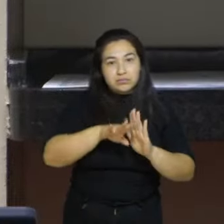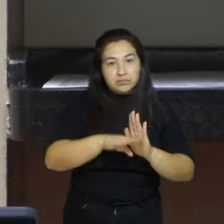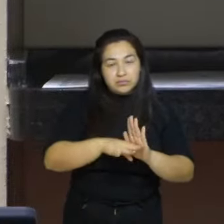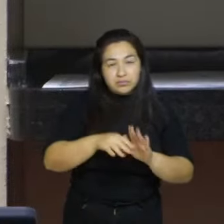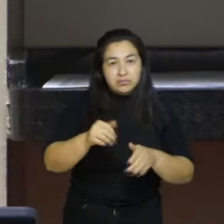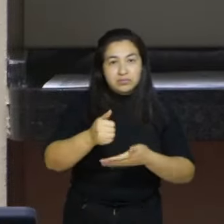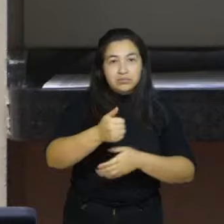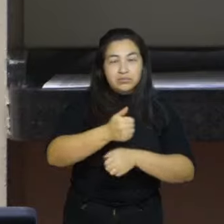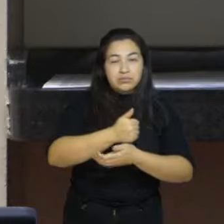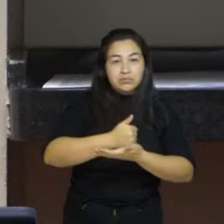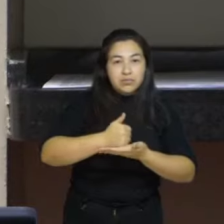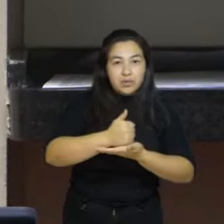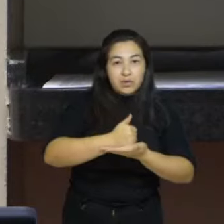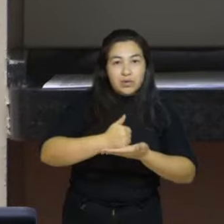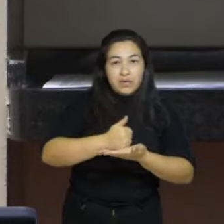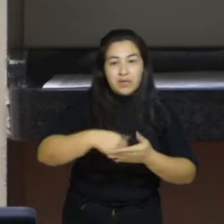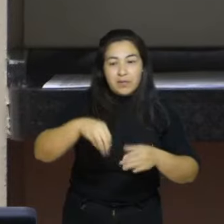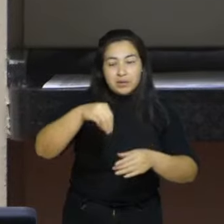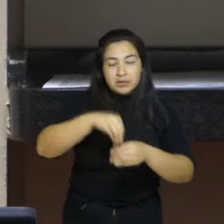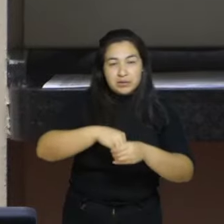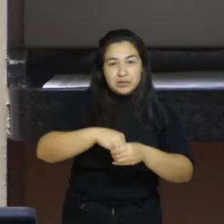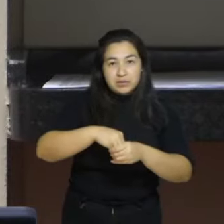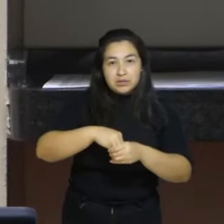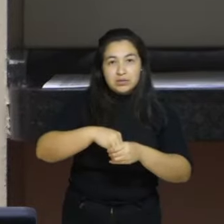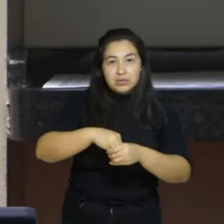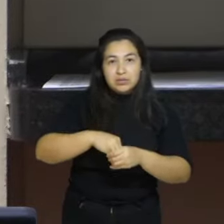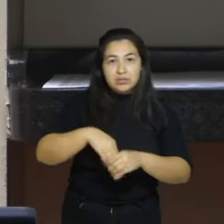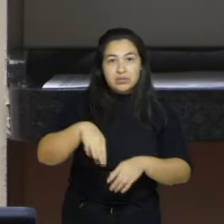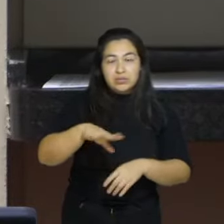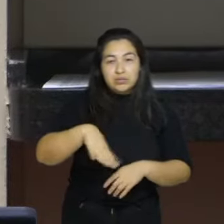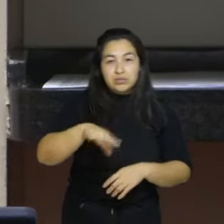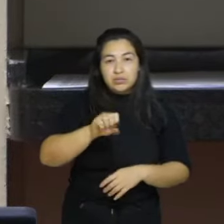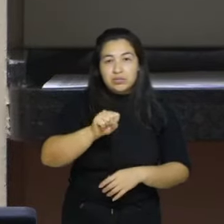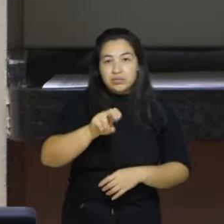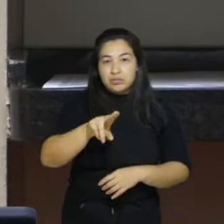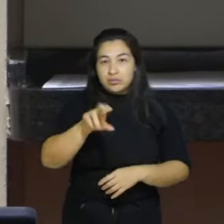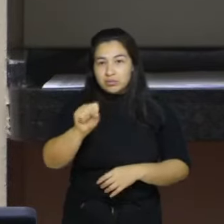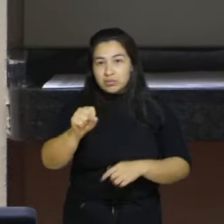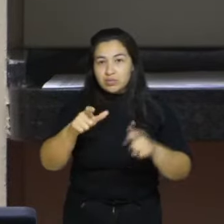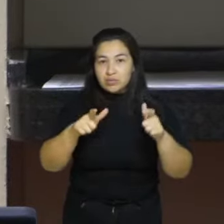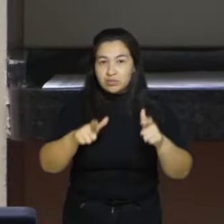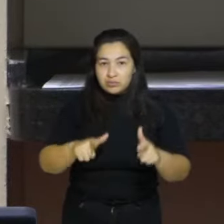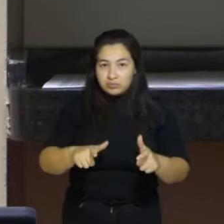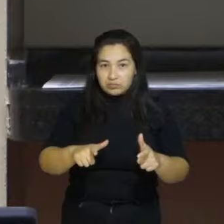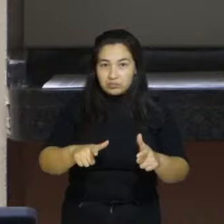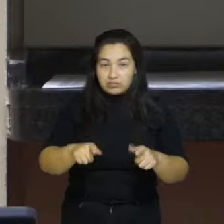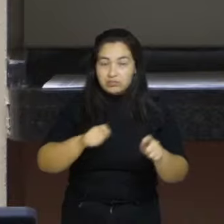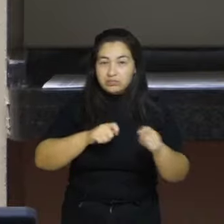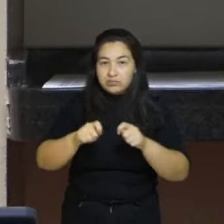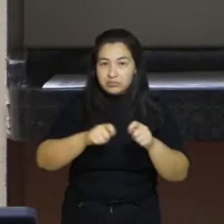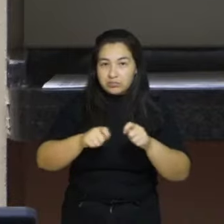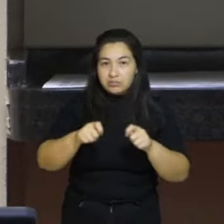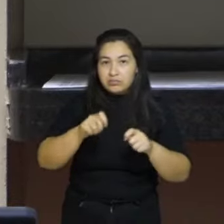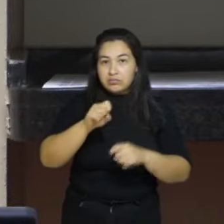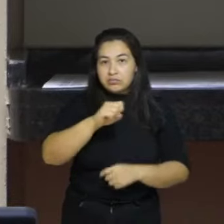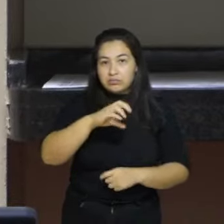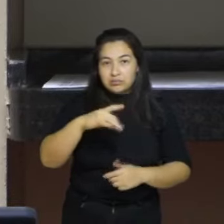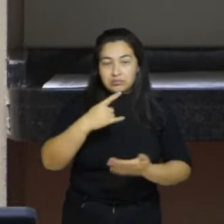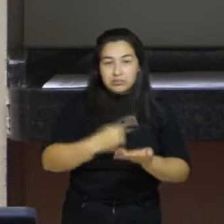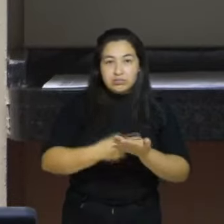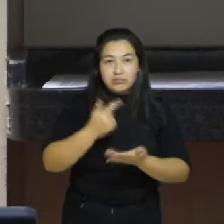24 horas no âmbito do Sistema Único de Saúde em unidades de saúde pública so administração do Estado de Santa Catarina e adota